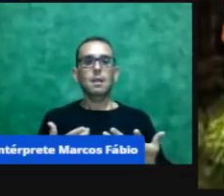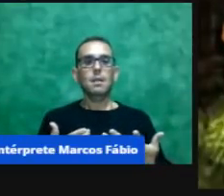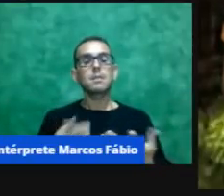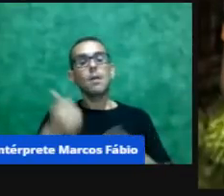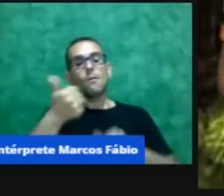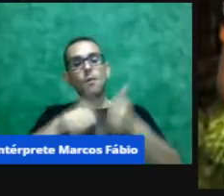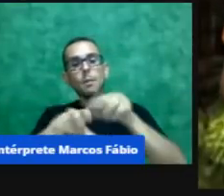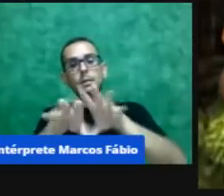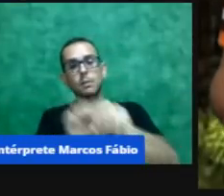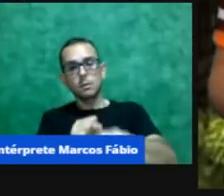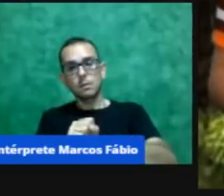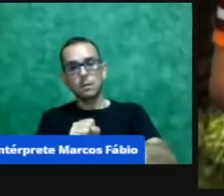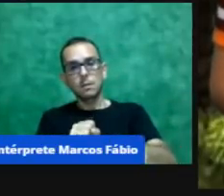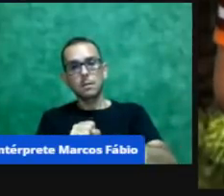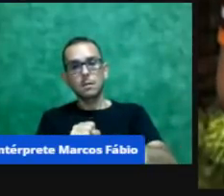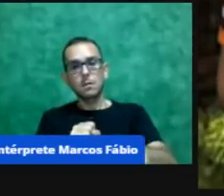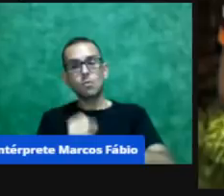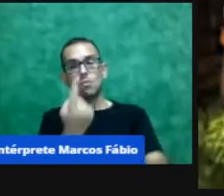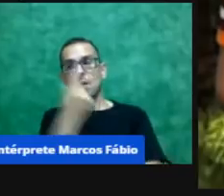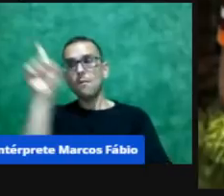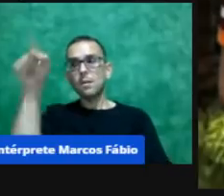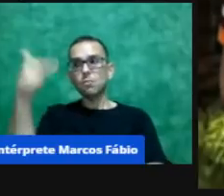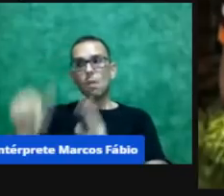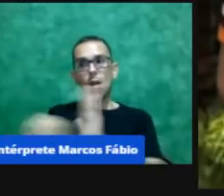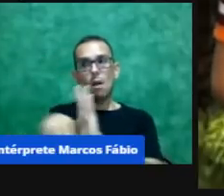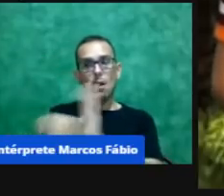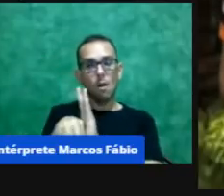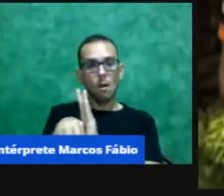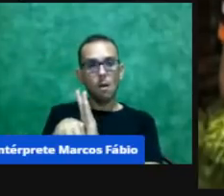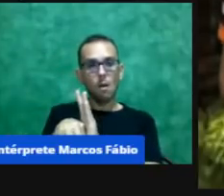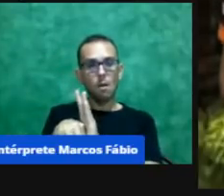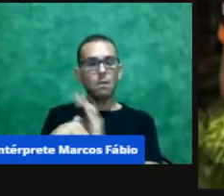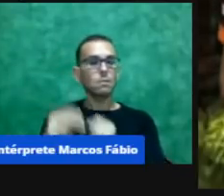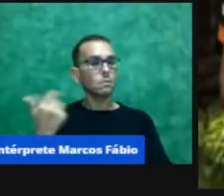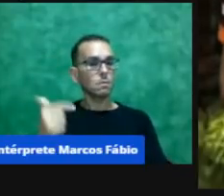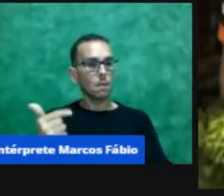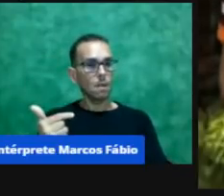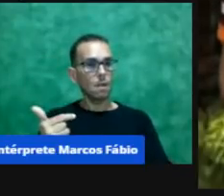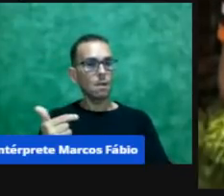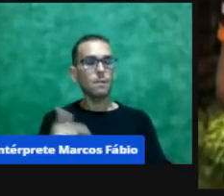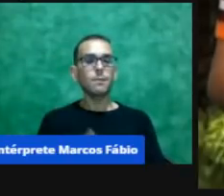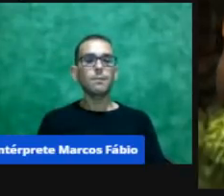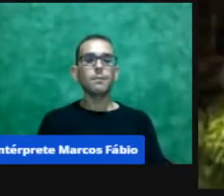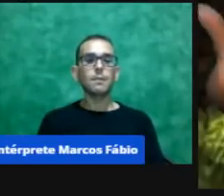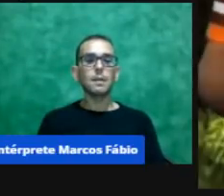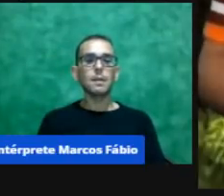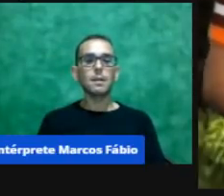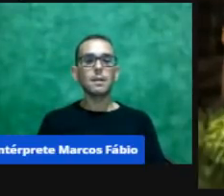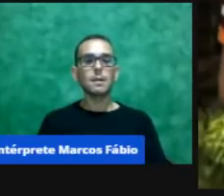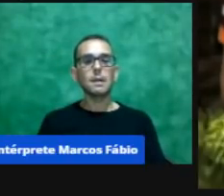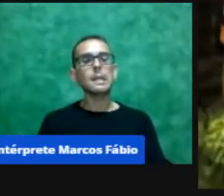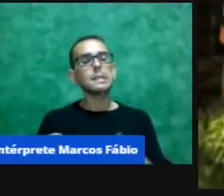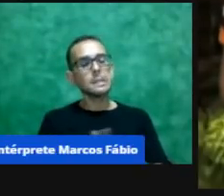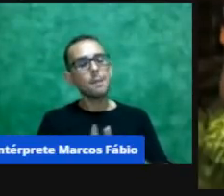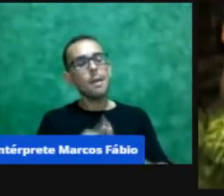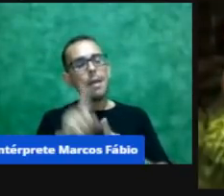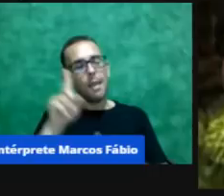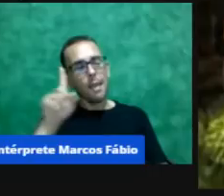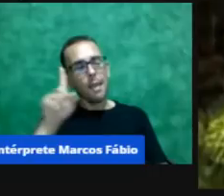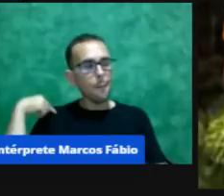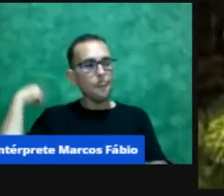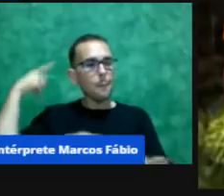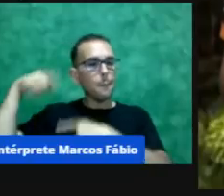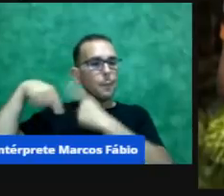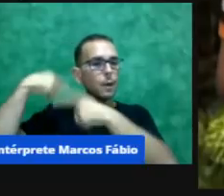formativa, uma vez que não tem nota para ser a somativa, né? E é um processo realmente essa